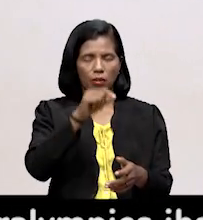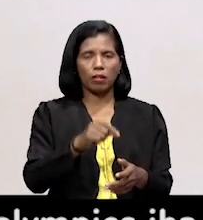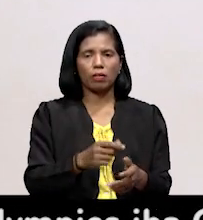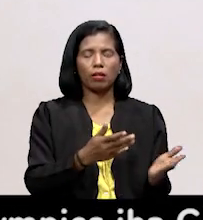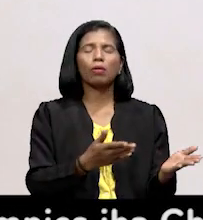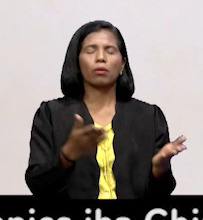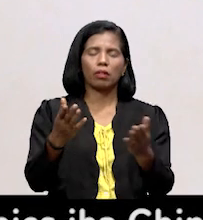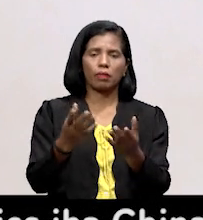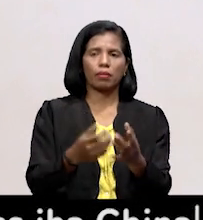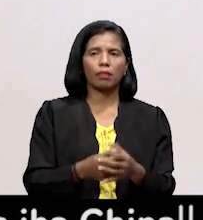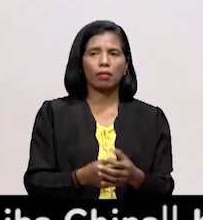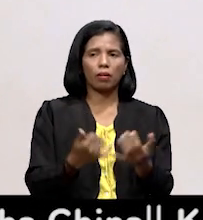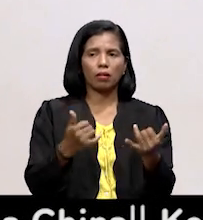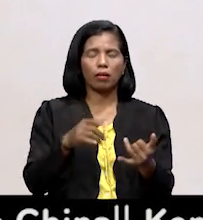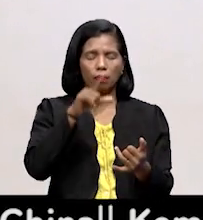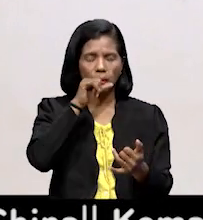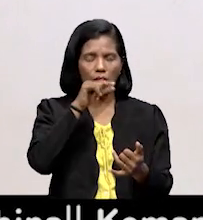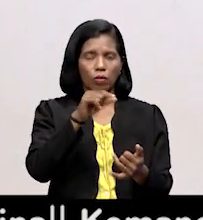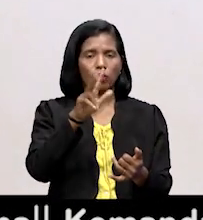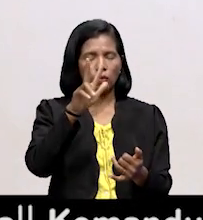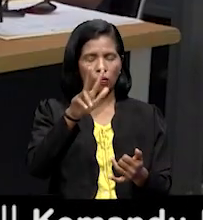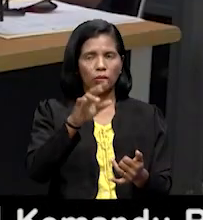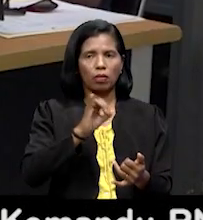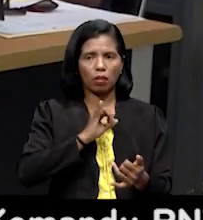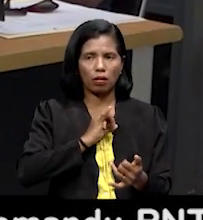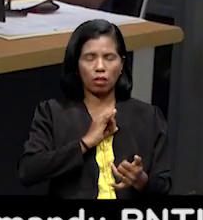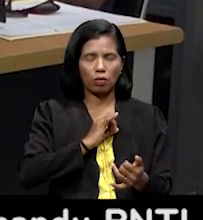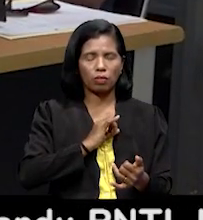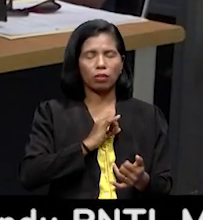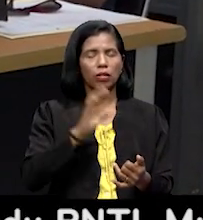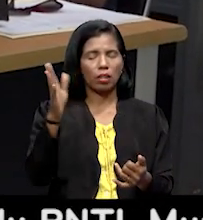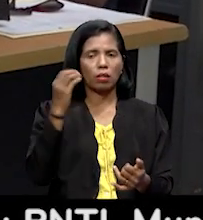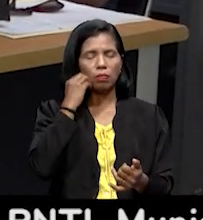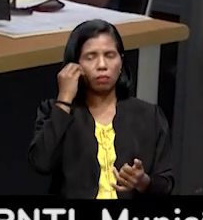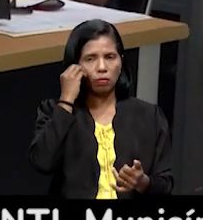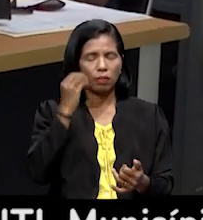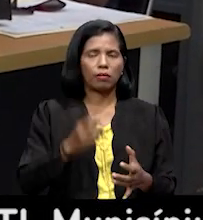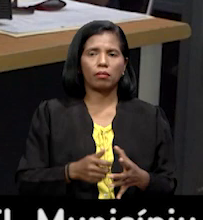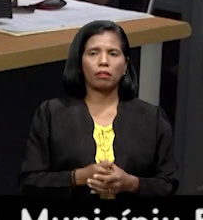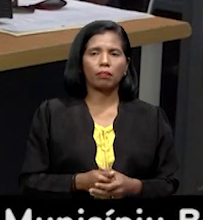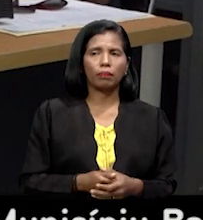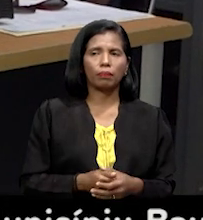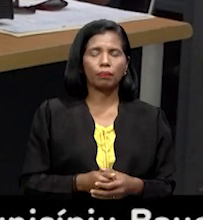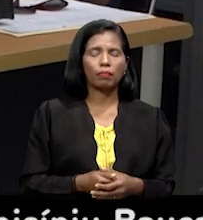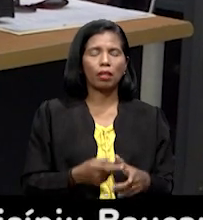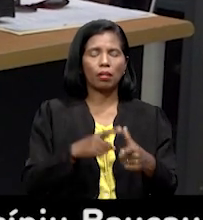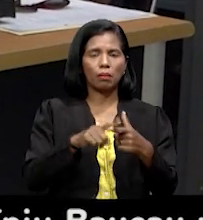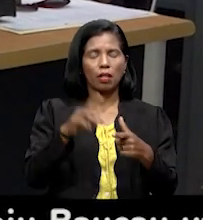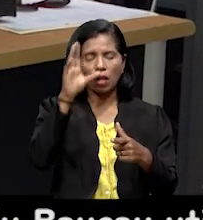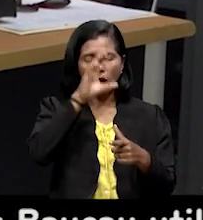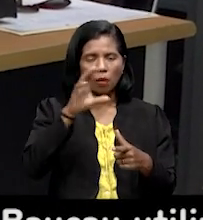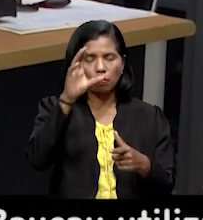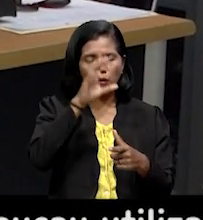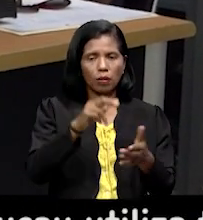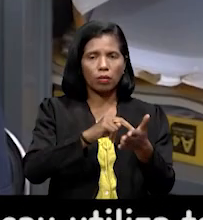Ne agora da ne mano inantulo né, há ama inda né, há rahela uma, há futevale umona. A depois há buka tu suspeito né, número be